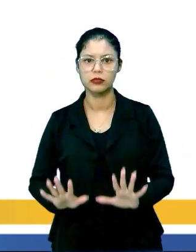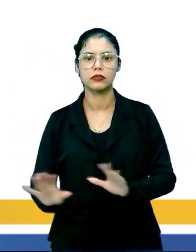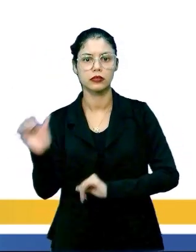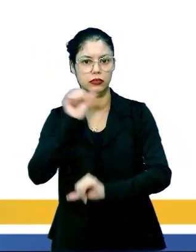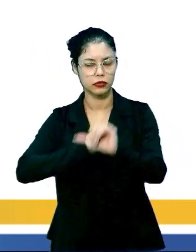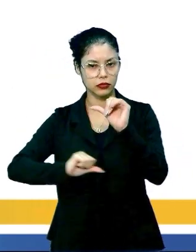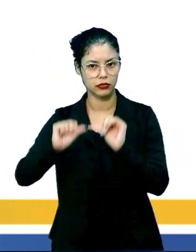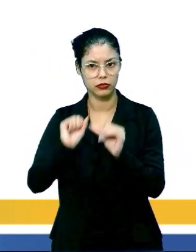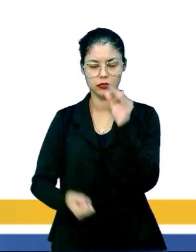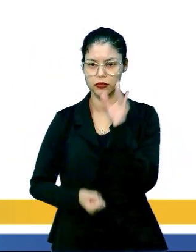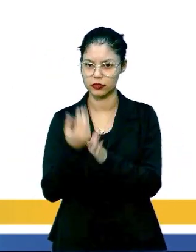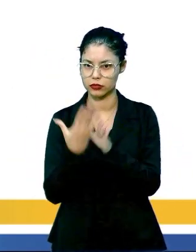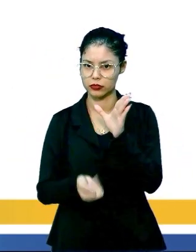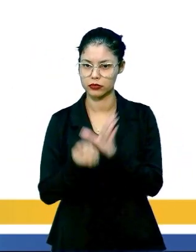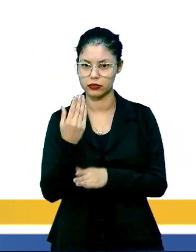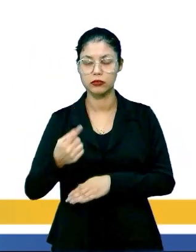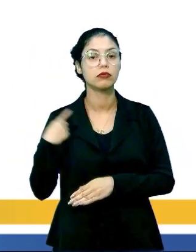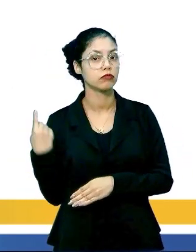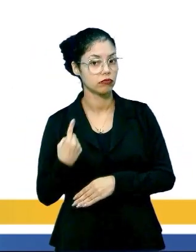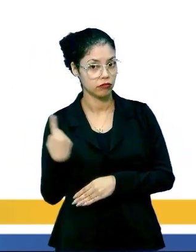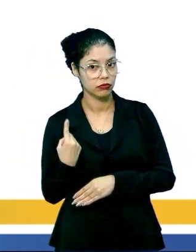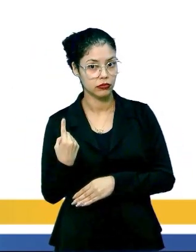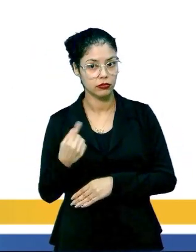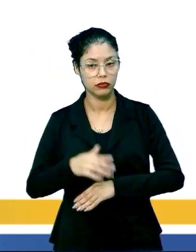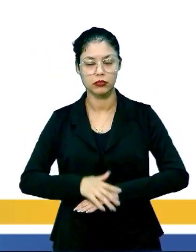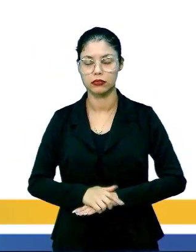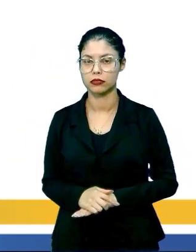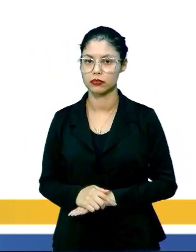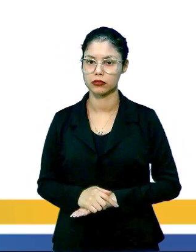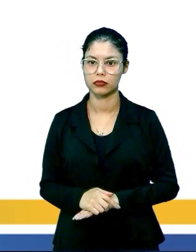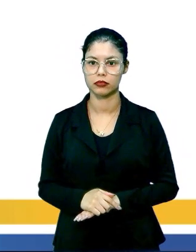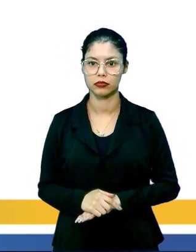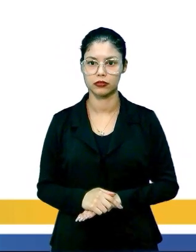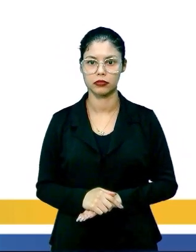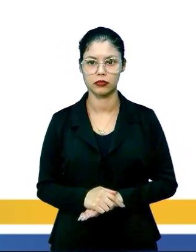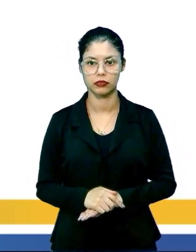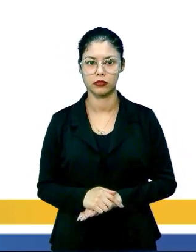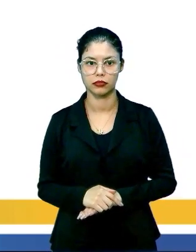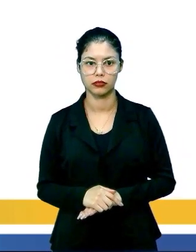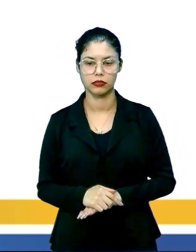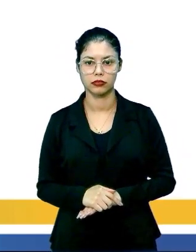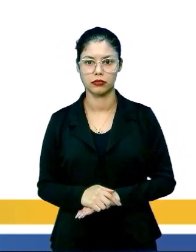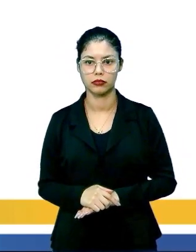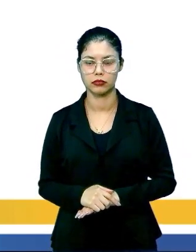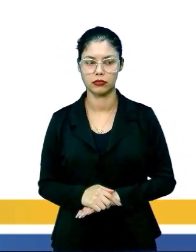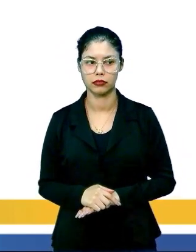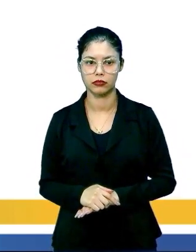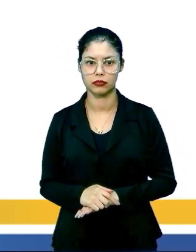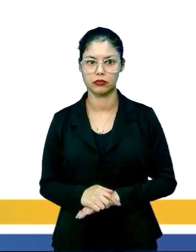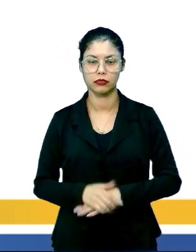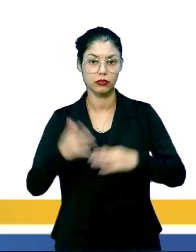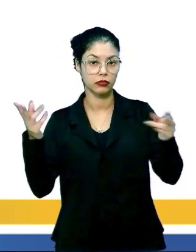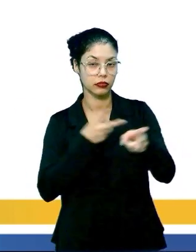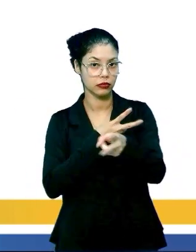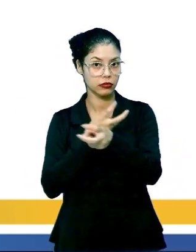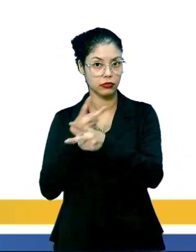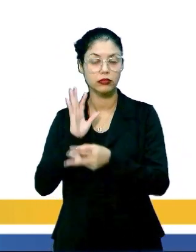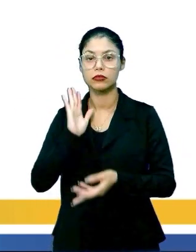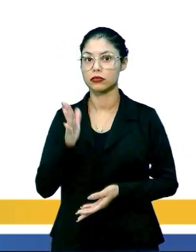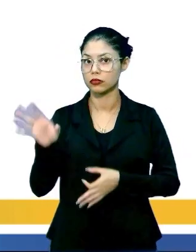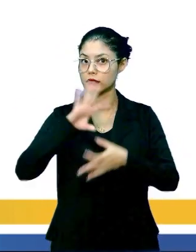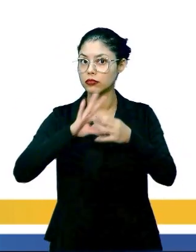impostos, naturalizados e posteriormente reproduzidos pelos indivíduos. Observe que eu